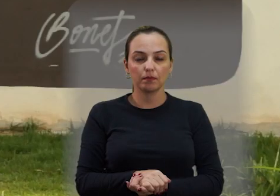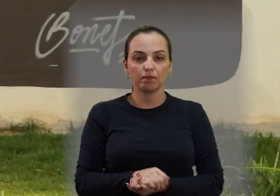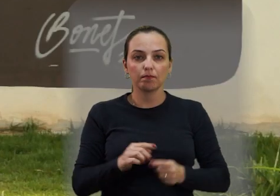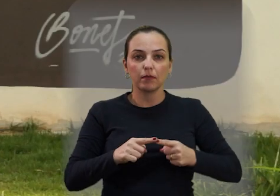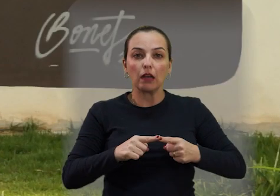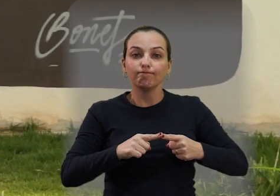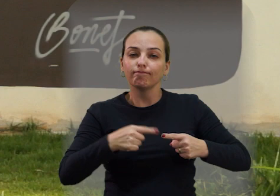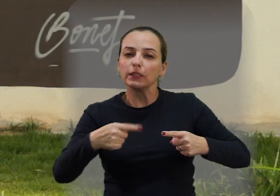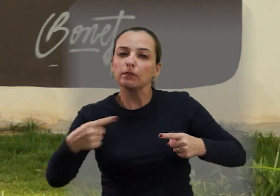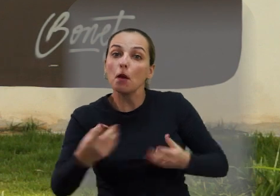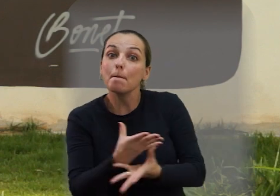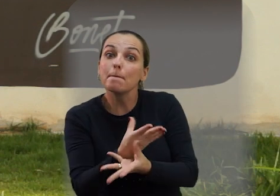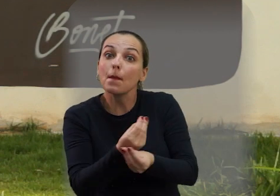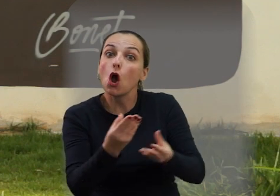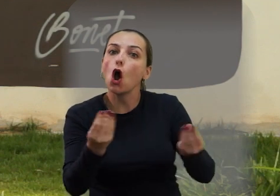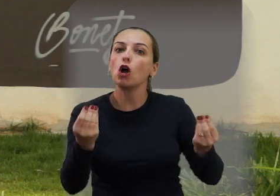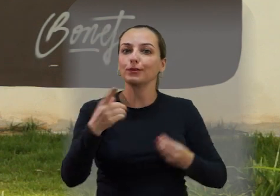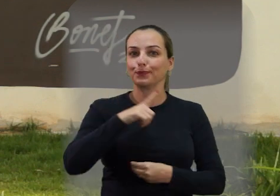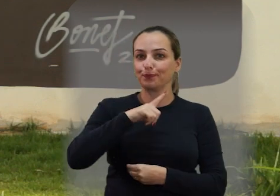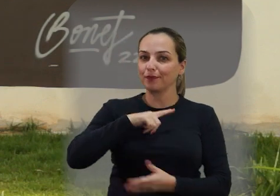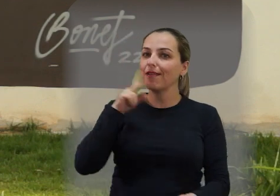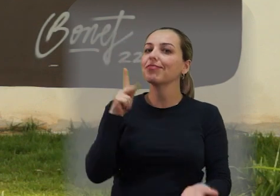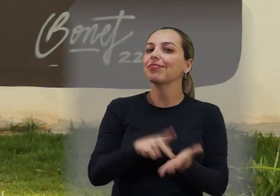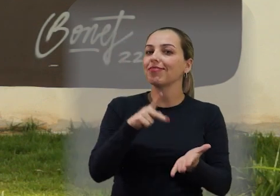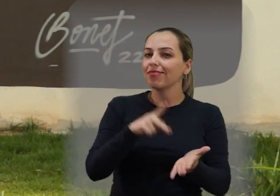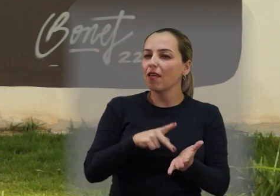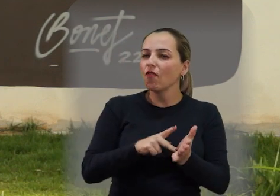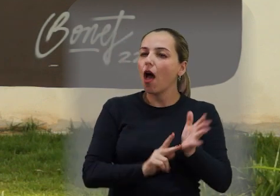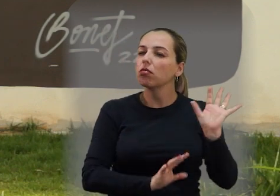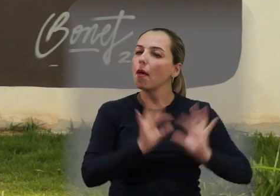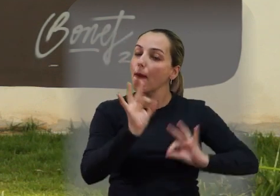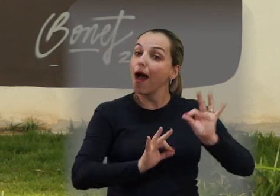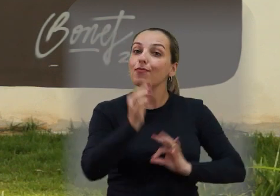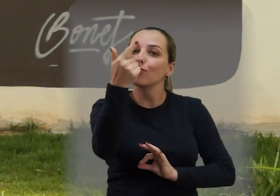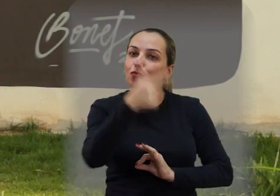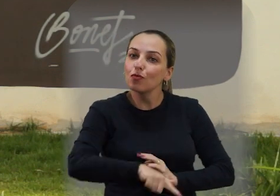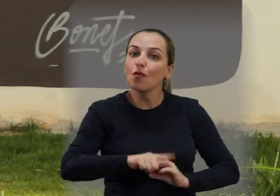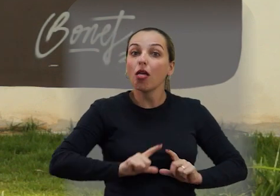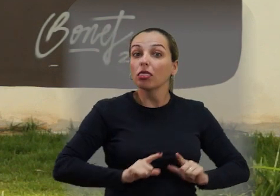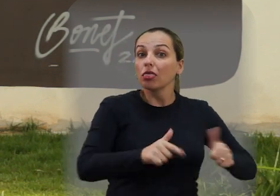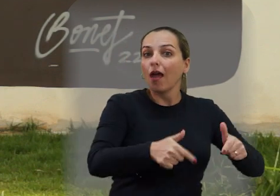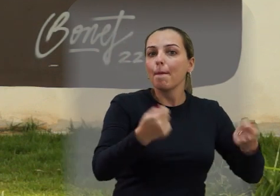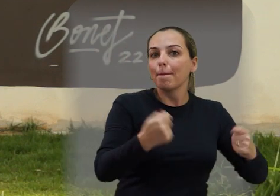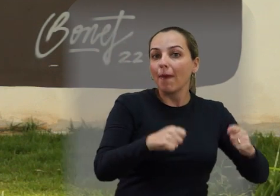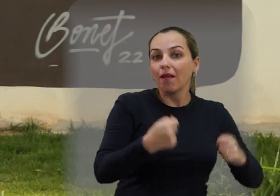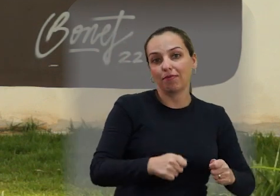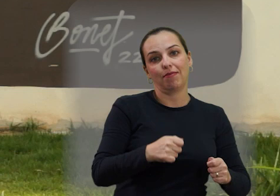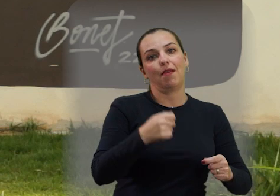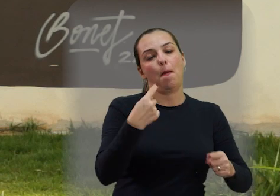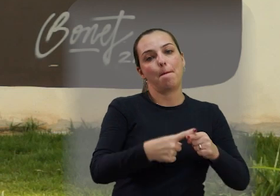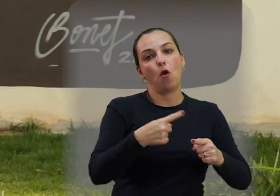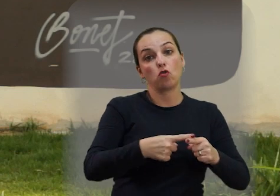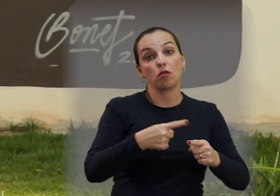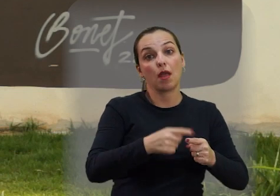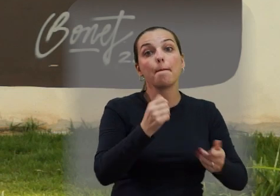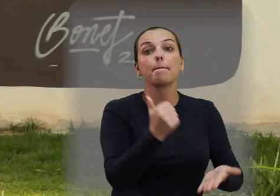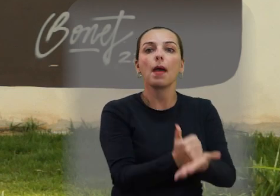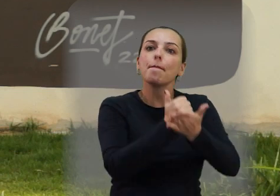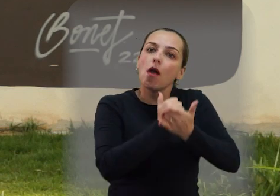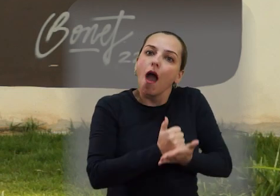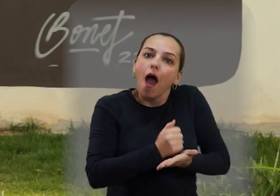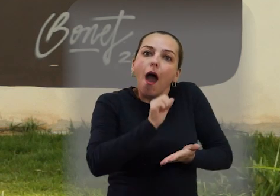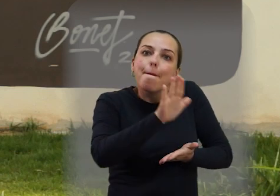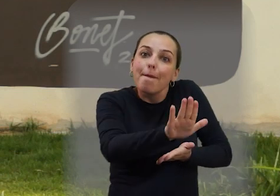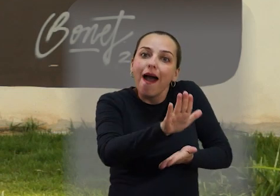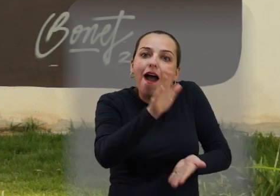Tem muito desafio, sim, com certeza. Manter um projeto desse, você tem que, primeiro de tudo, ter força de vontade, né? Porque por mais